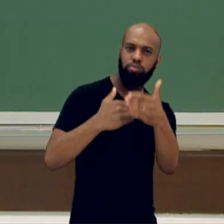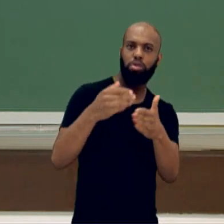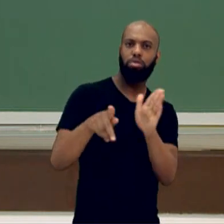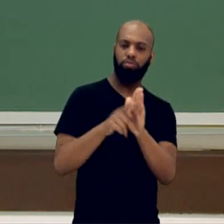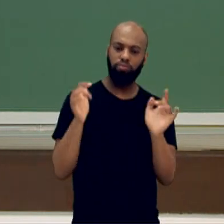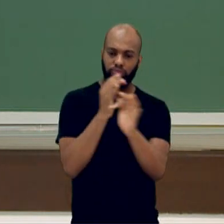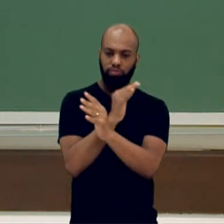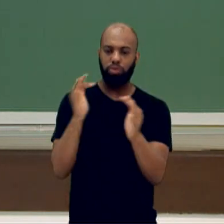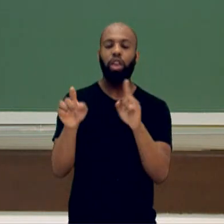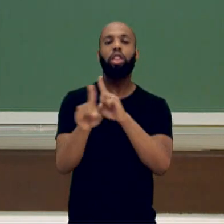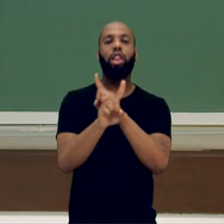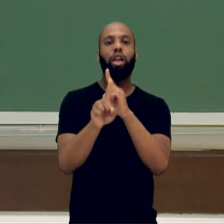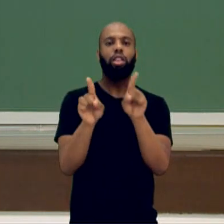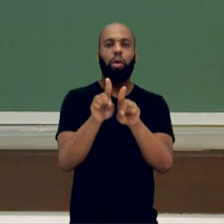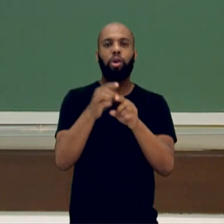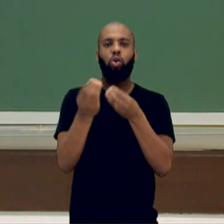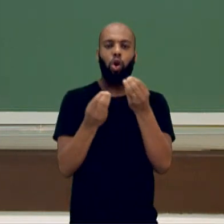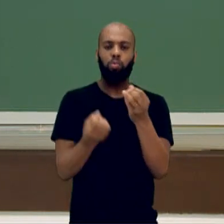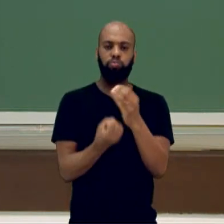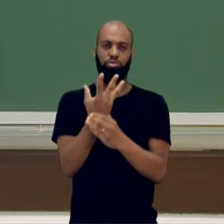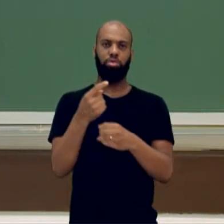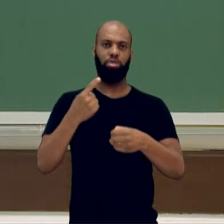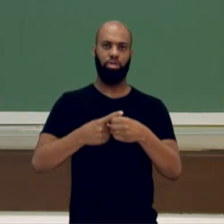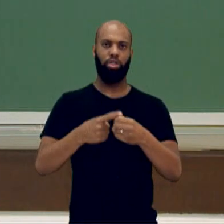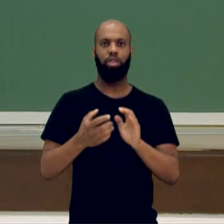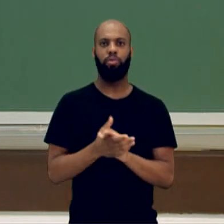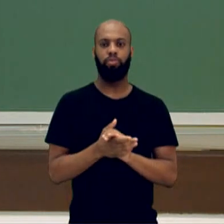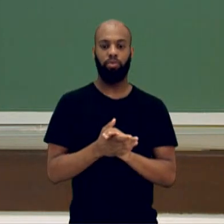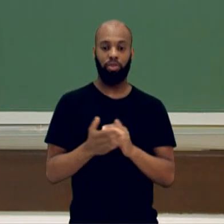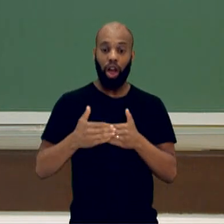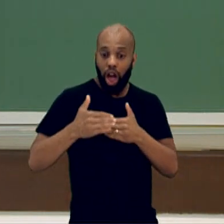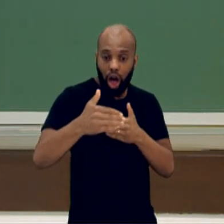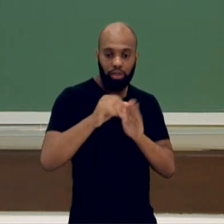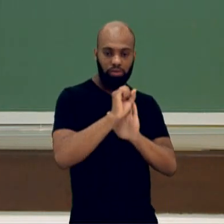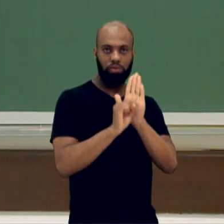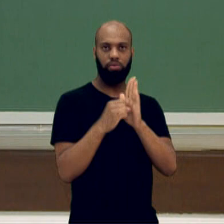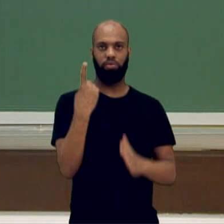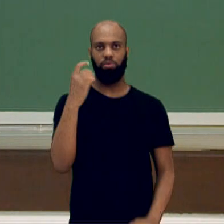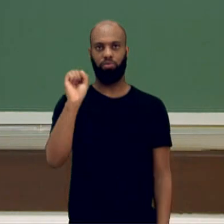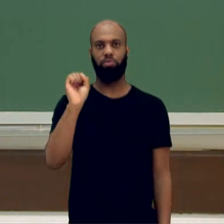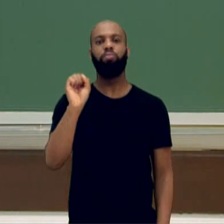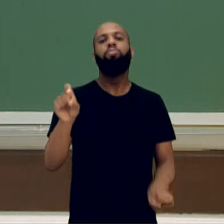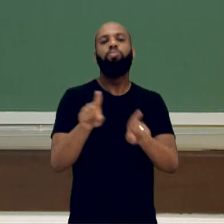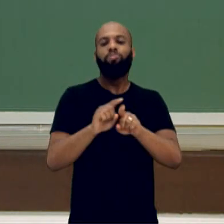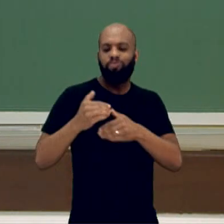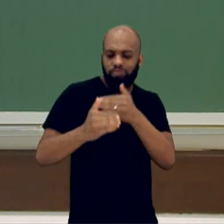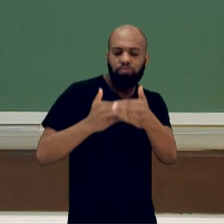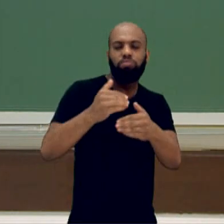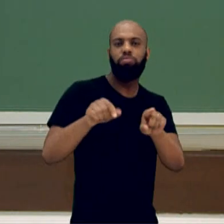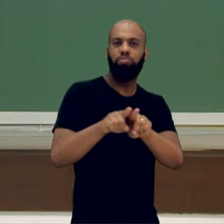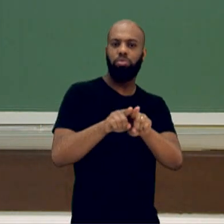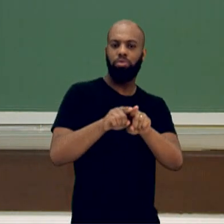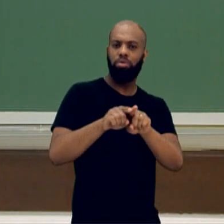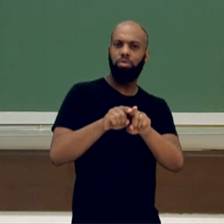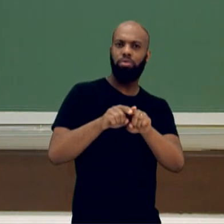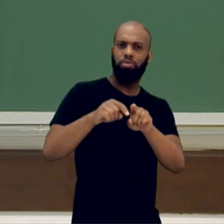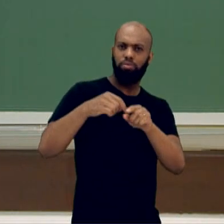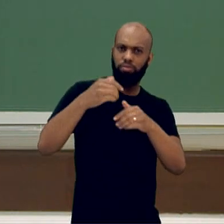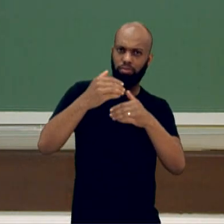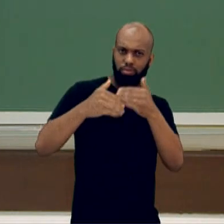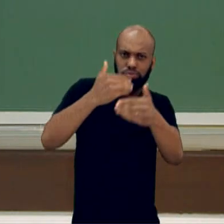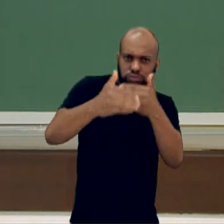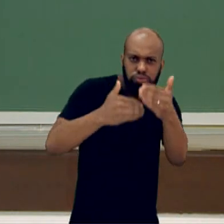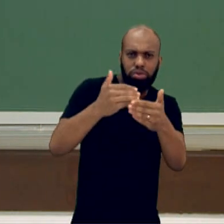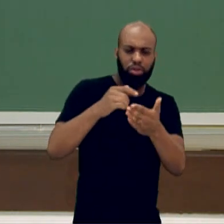cidades. A partir do século XVIII ali, o processo de urbanização propriamente dito, ele se intensifica, ele tem